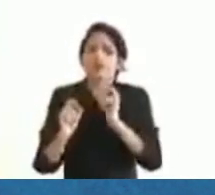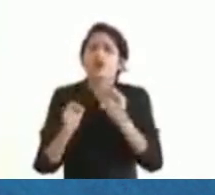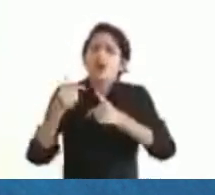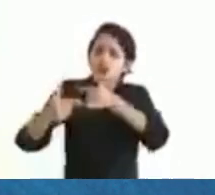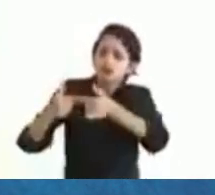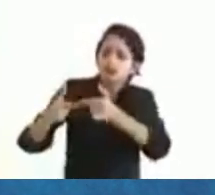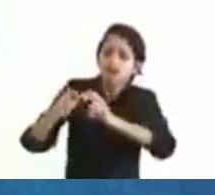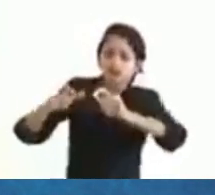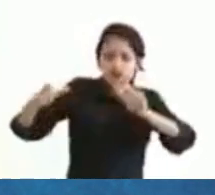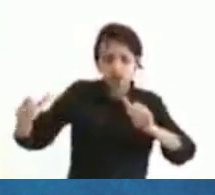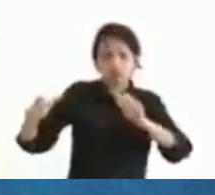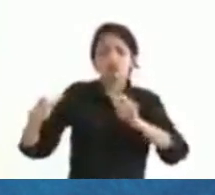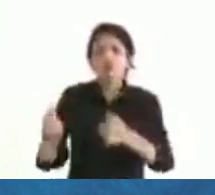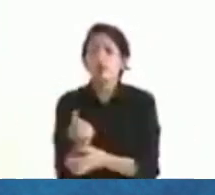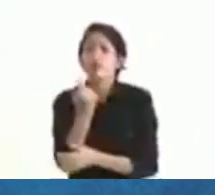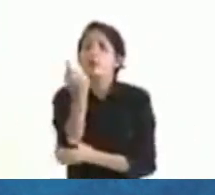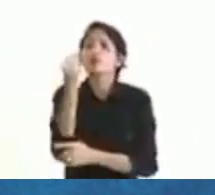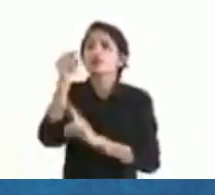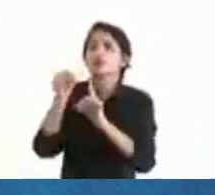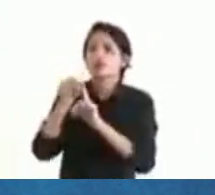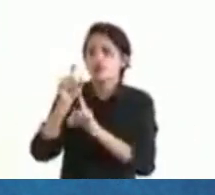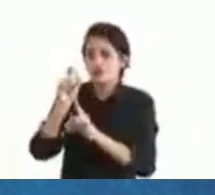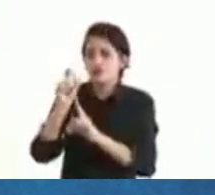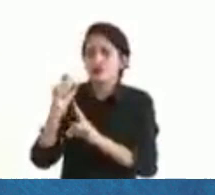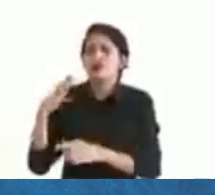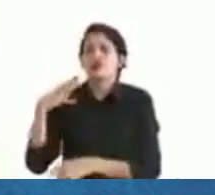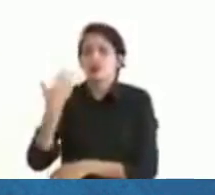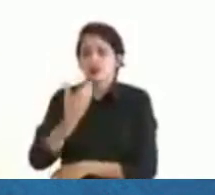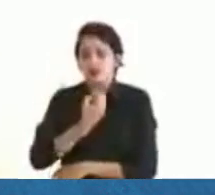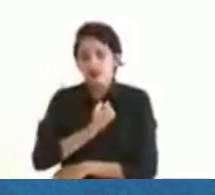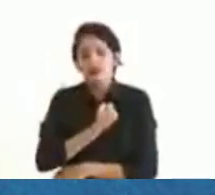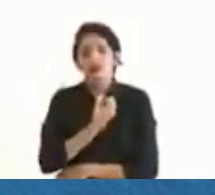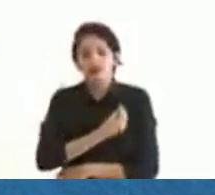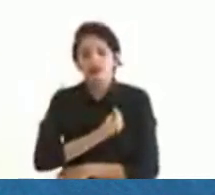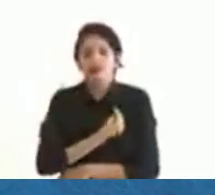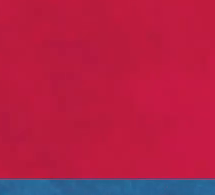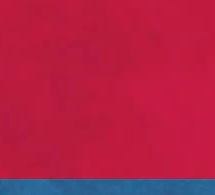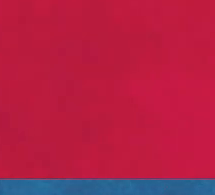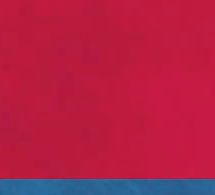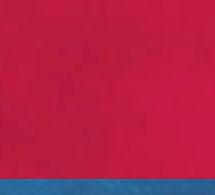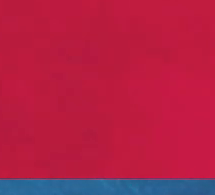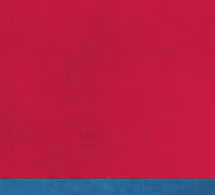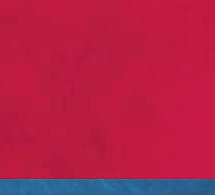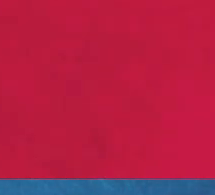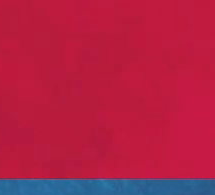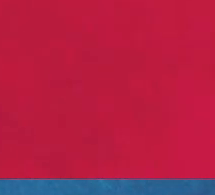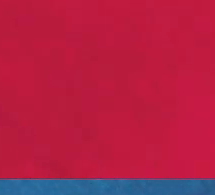força-tarefa no Brasil, tendo como único objetivo salvar vidas de brasileiros.